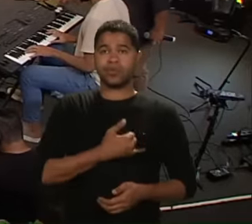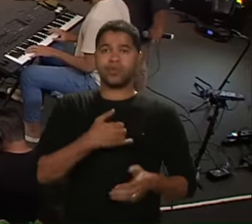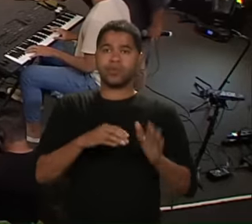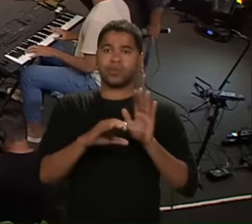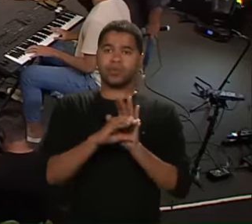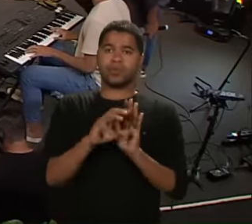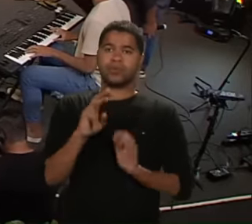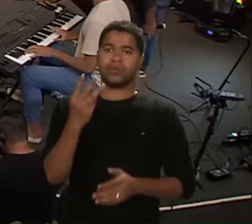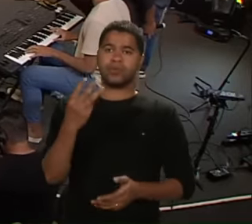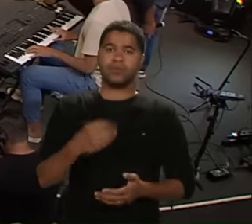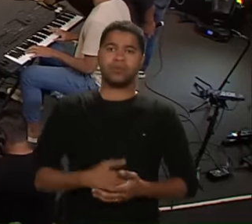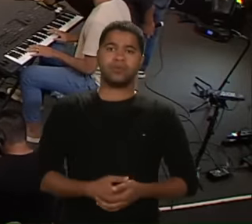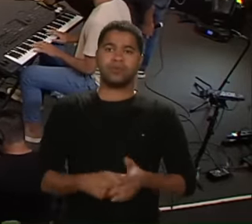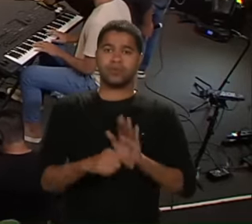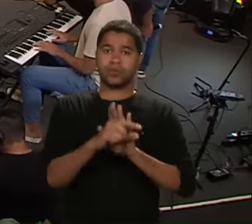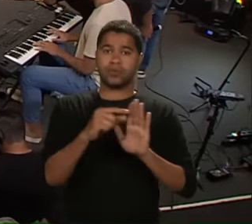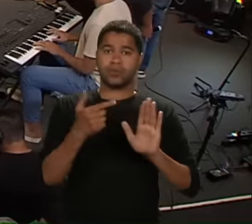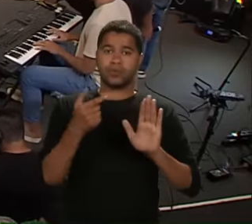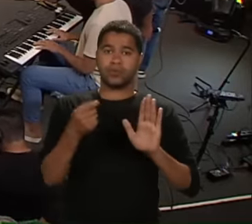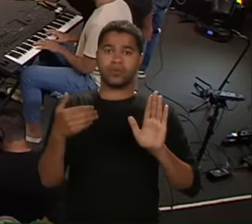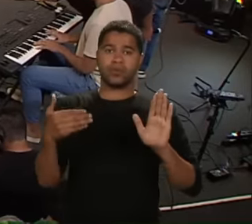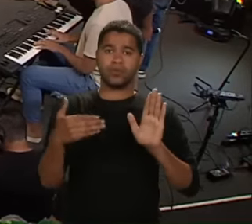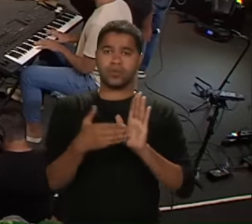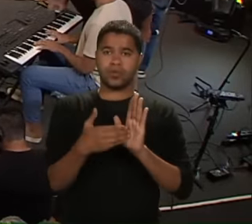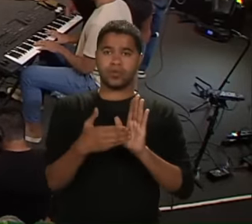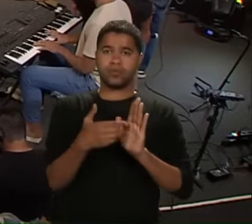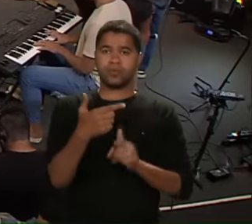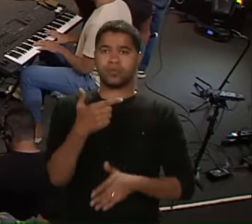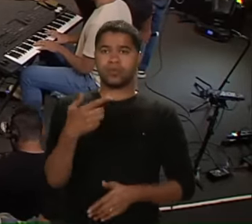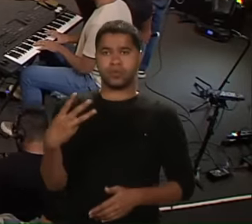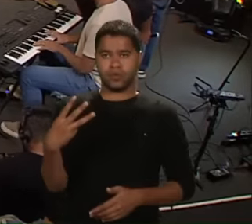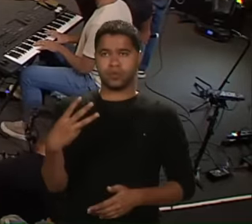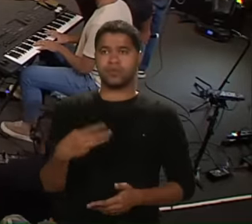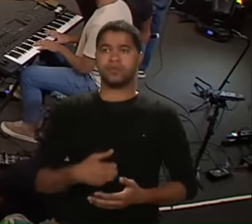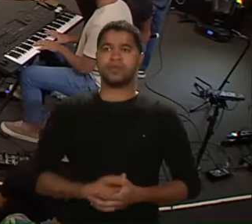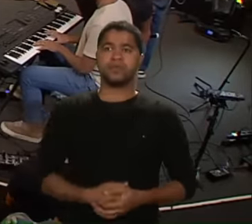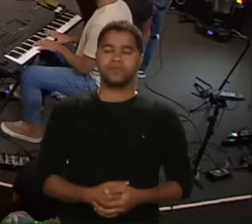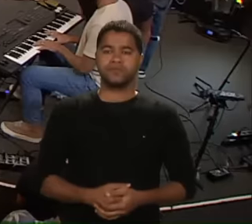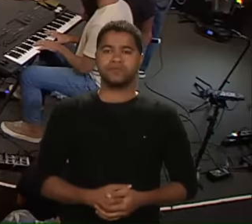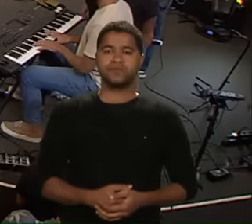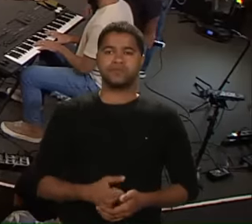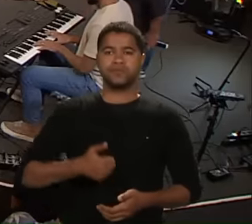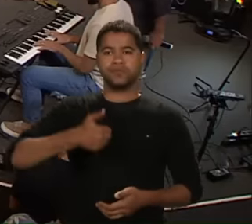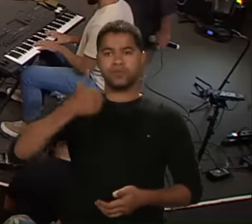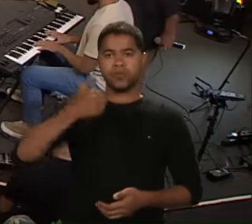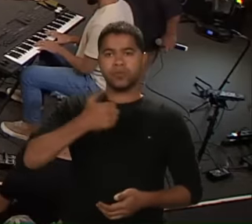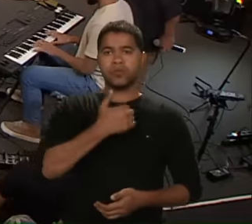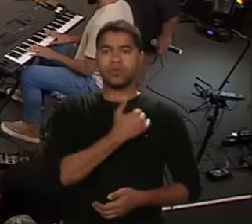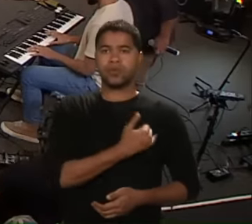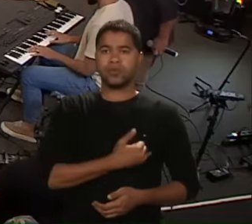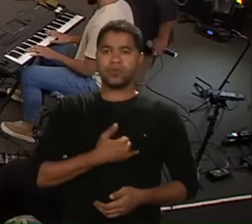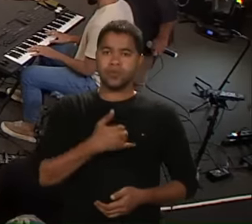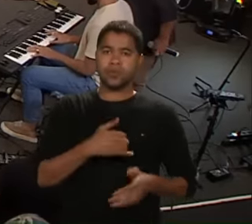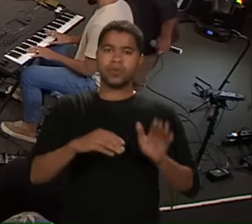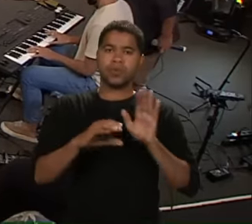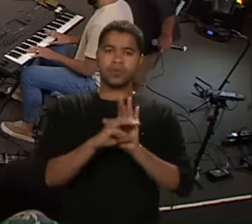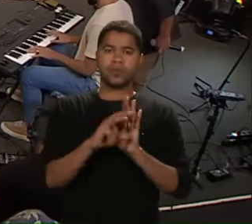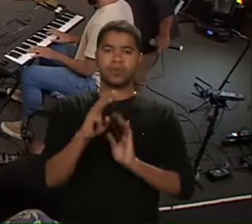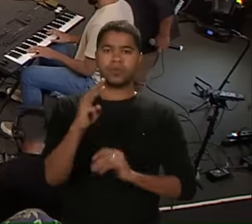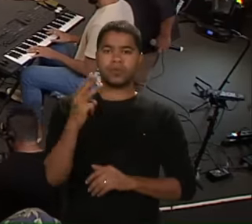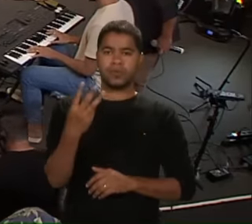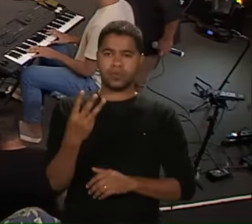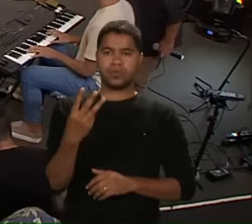3, versos 21 e 22. 1 João, capítulo